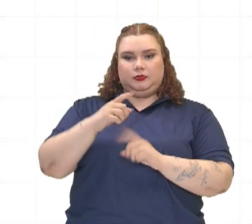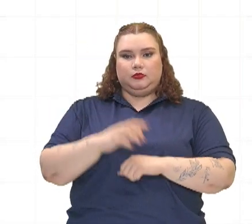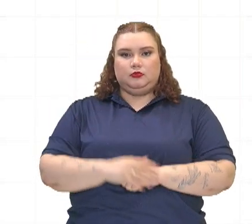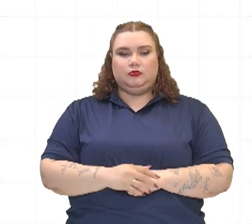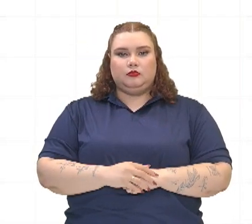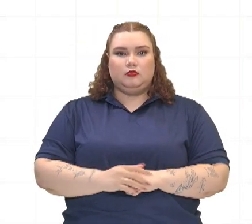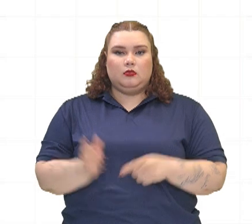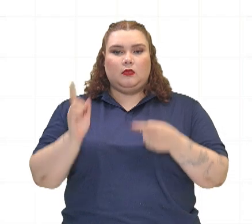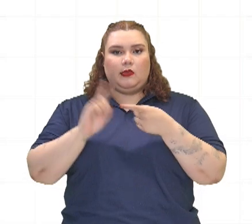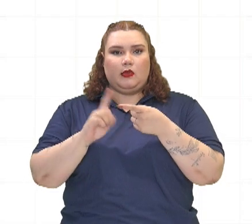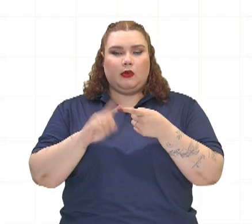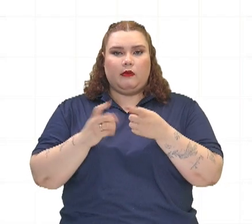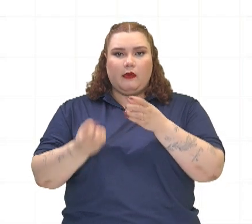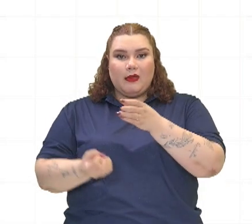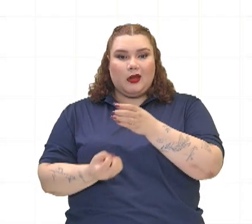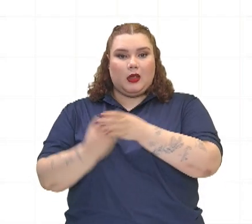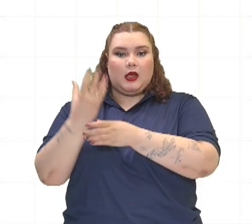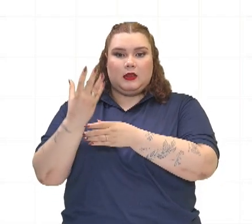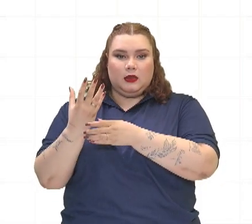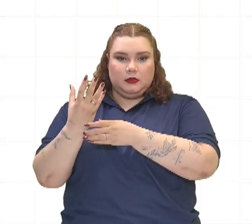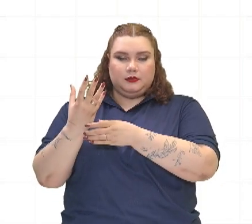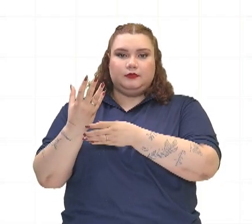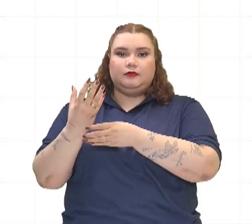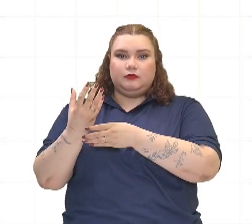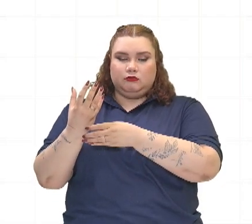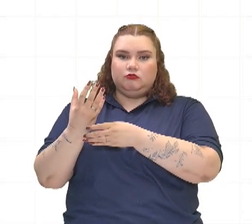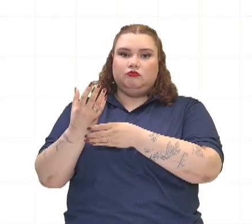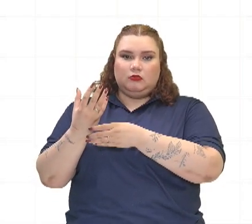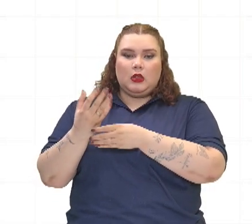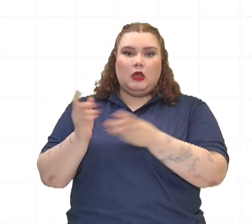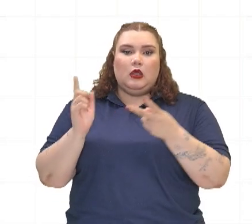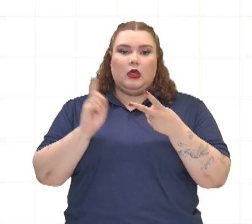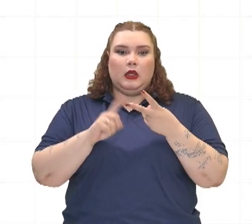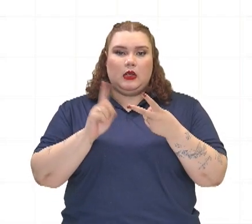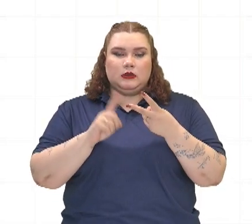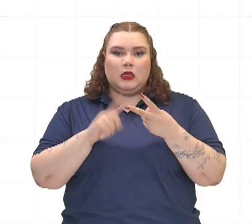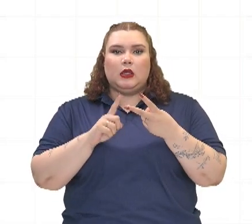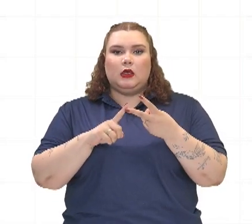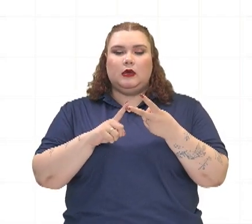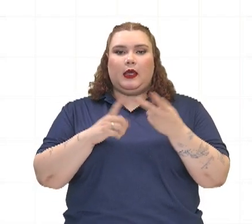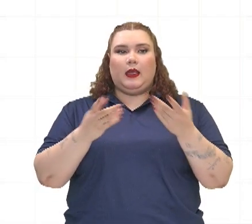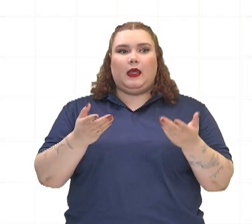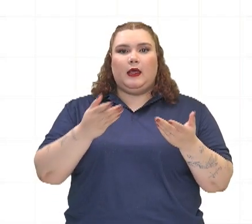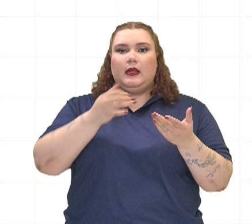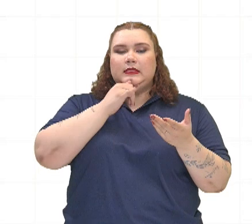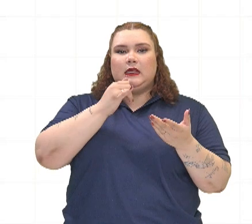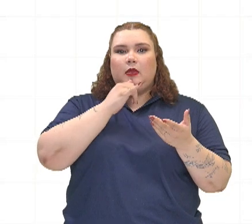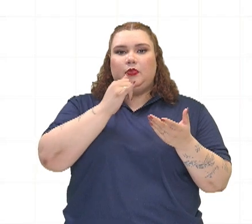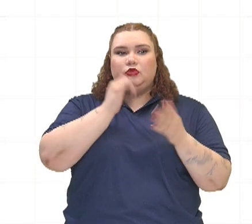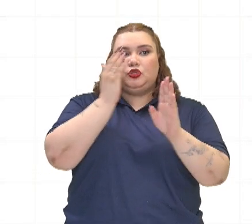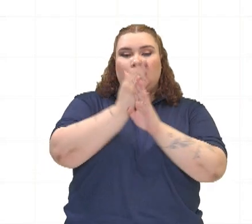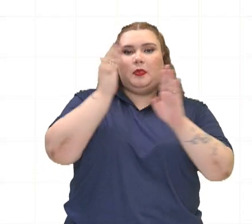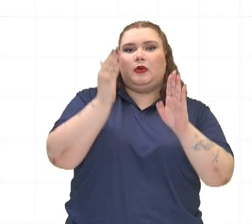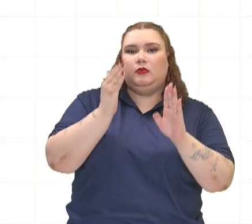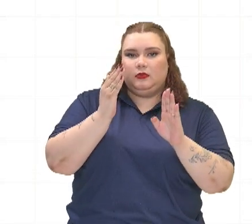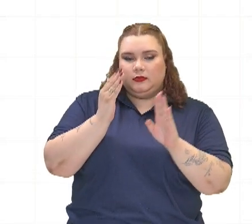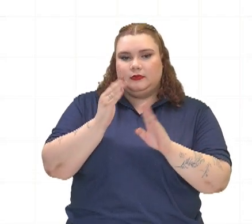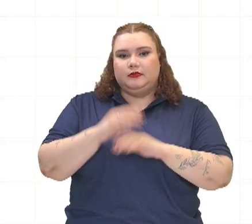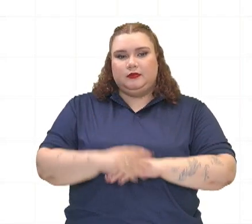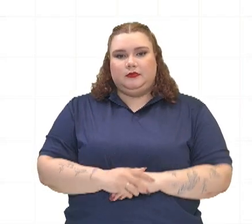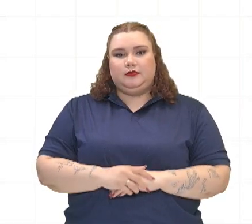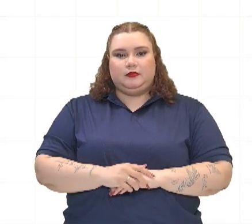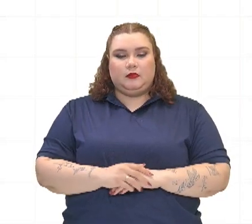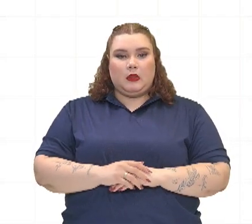foram feitas de propósito e as que foram registradas sem querer. Aquelas que